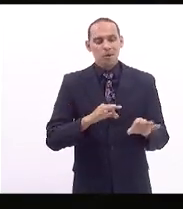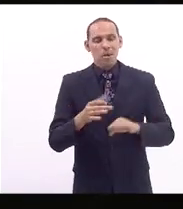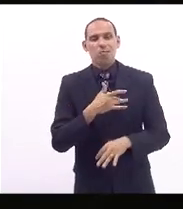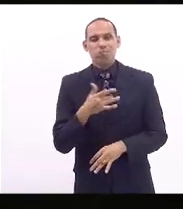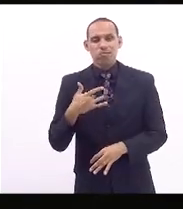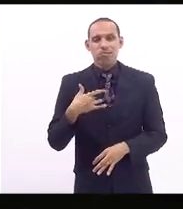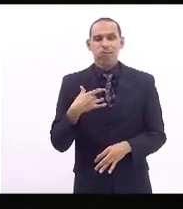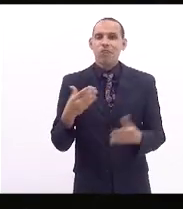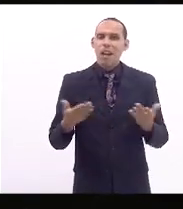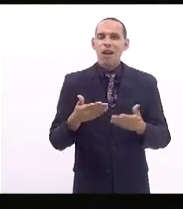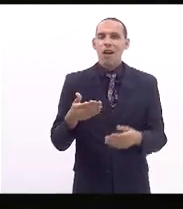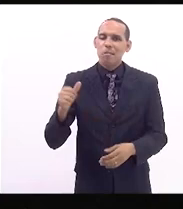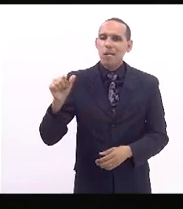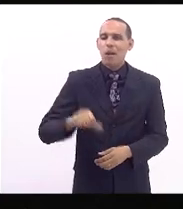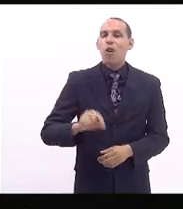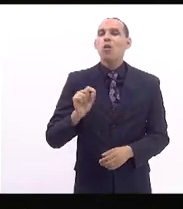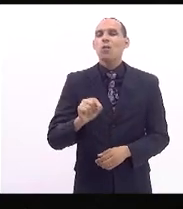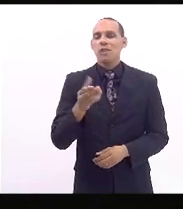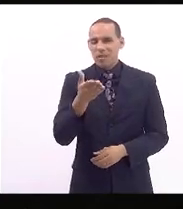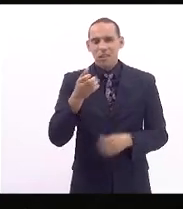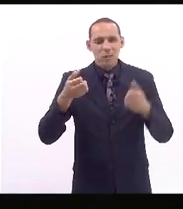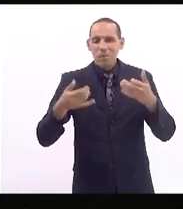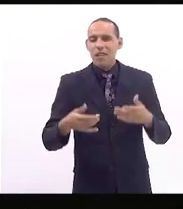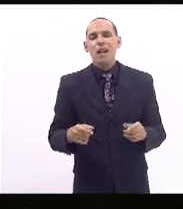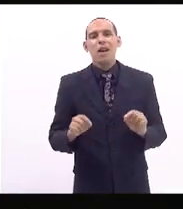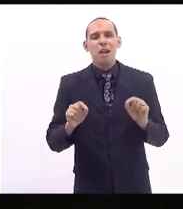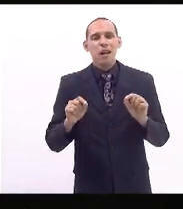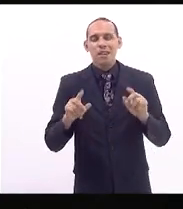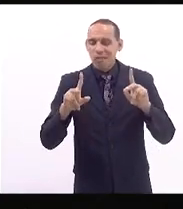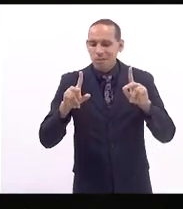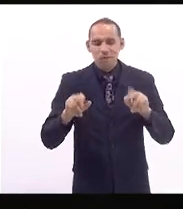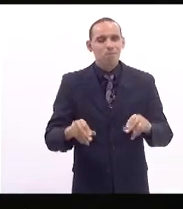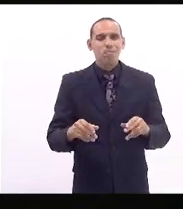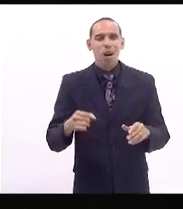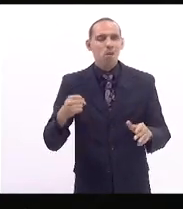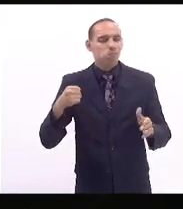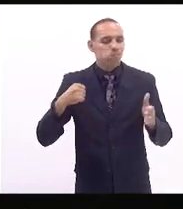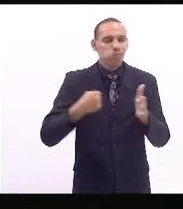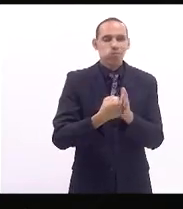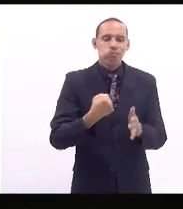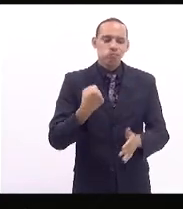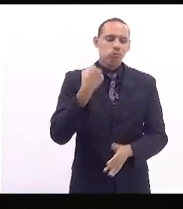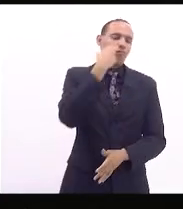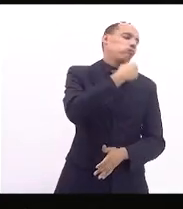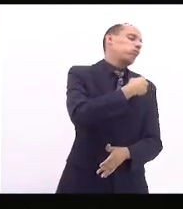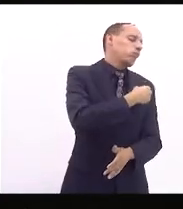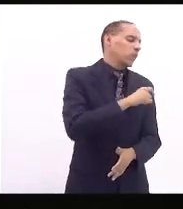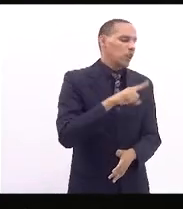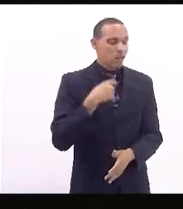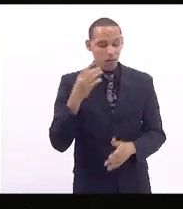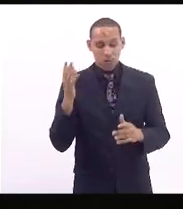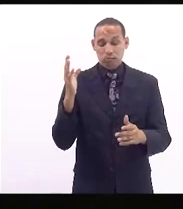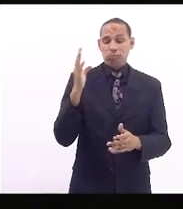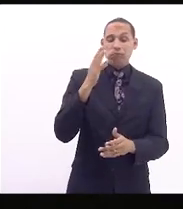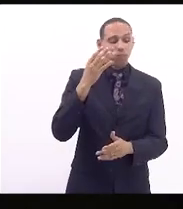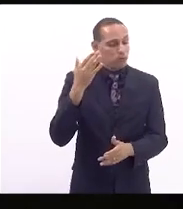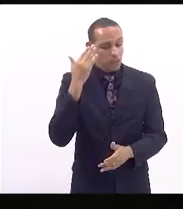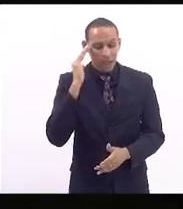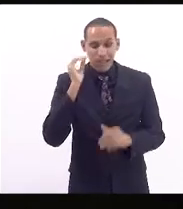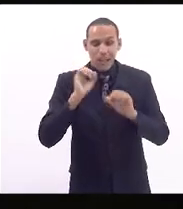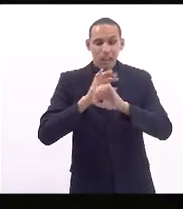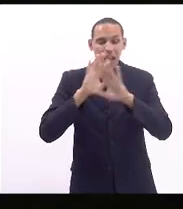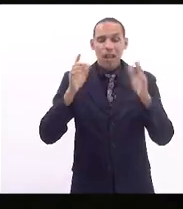leva com a seleção muito bem esse tapa na cara e a gente tá tonto ainda tentando entender